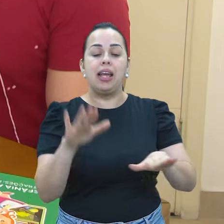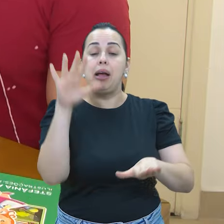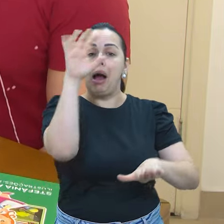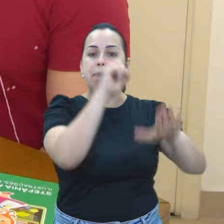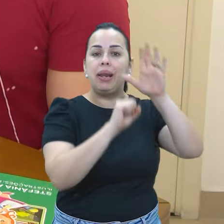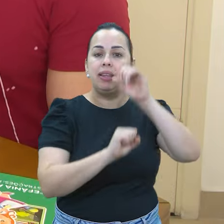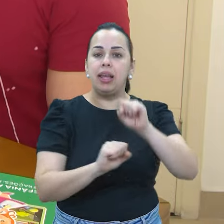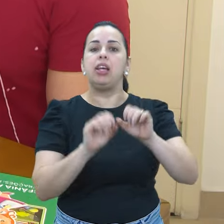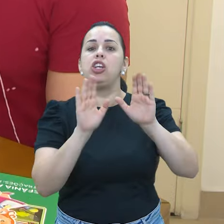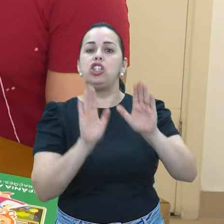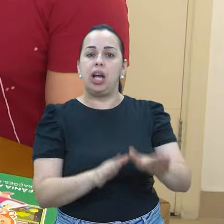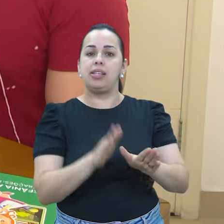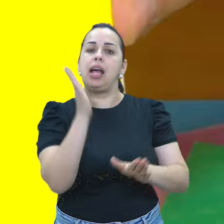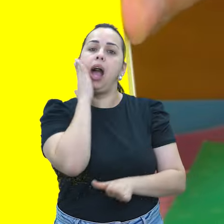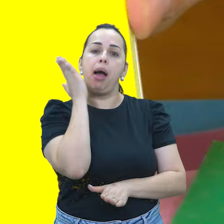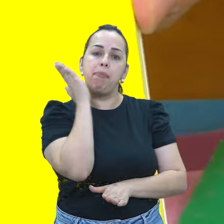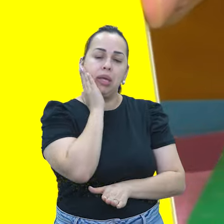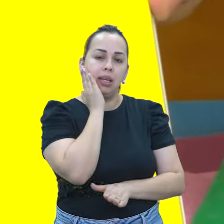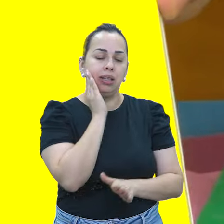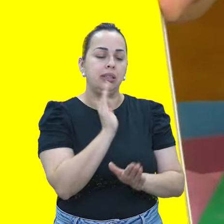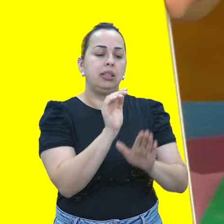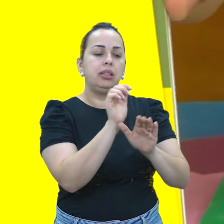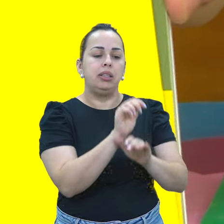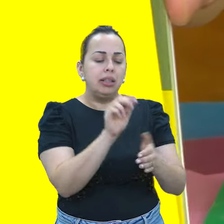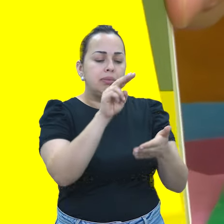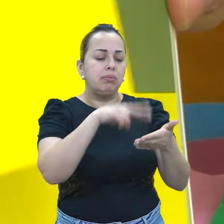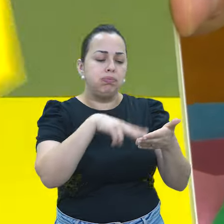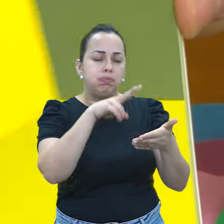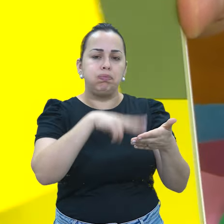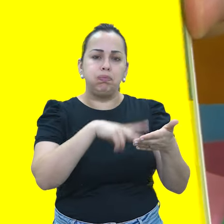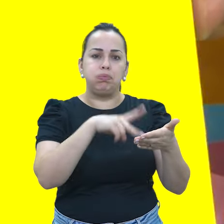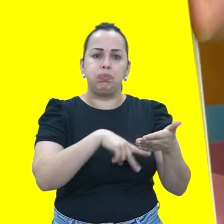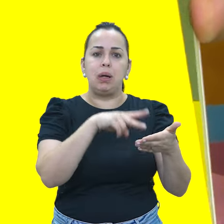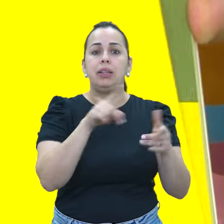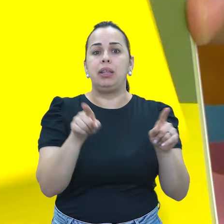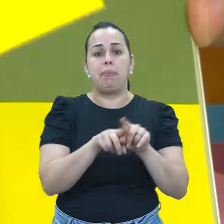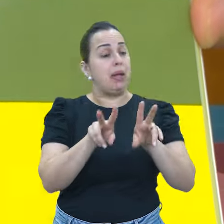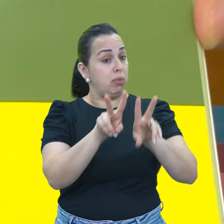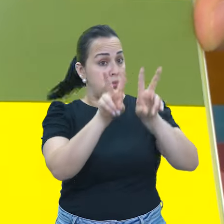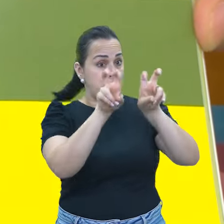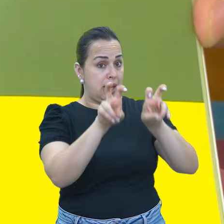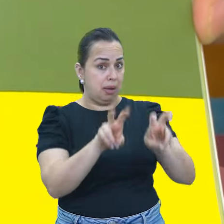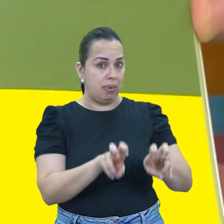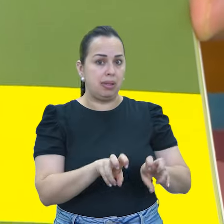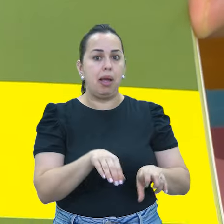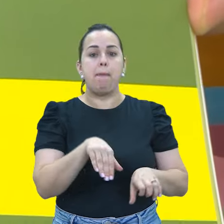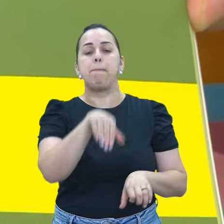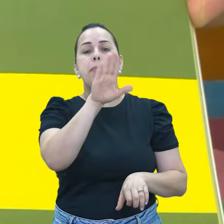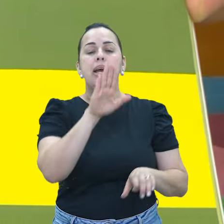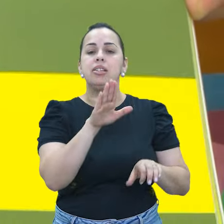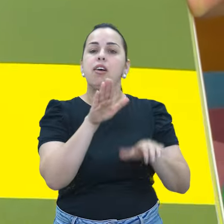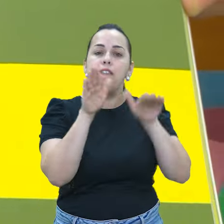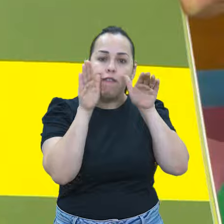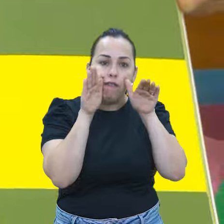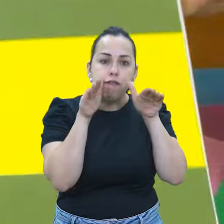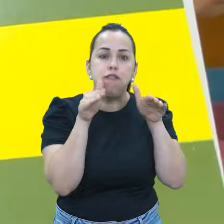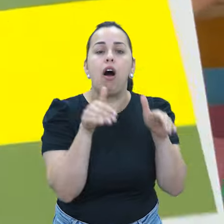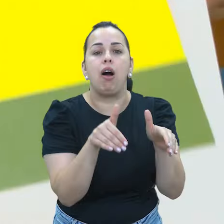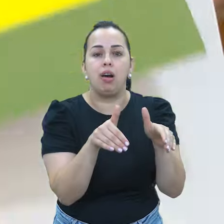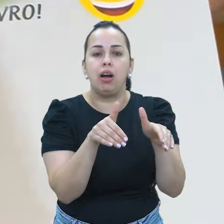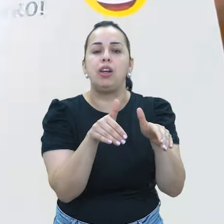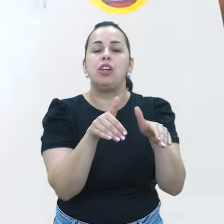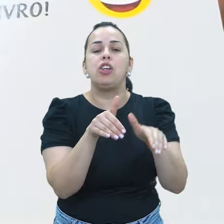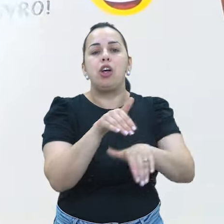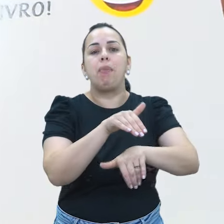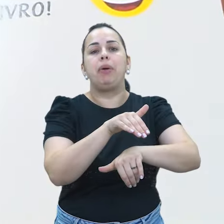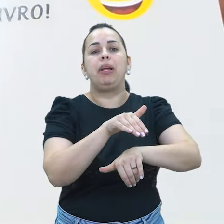já traz. Então, aqui precisa ser, a criança precisa já estar com uma competência leitora um pouquinho mais desenvolvida. Sim, e até pela temática, né,